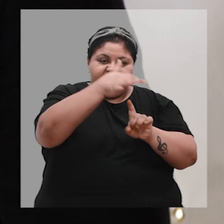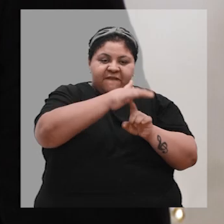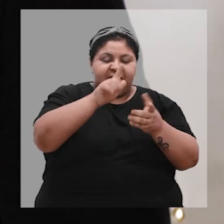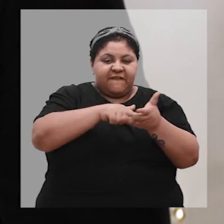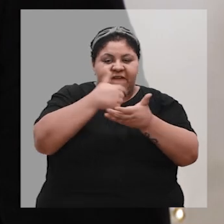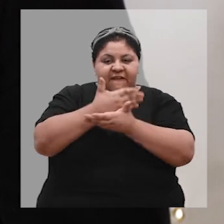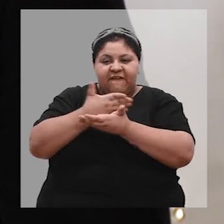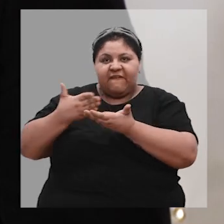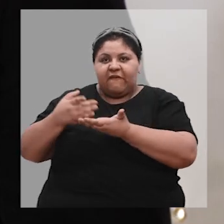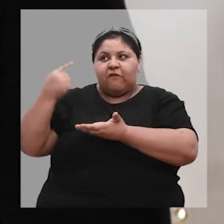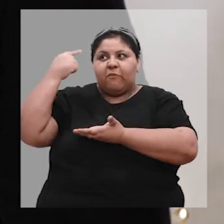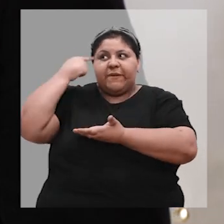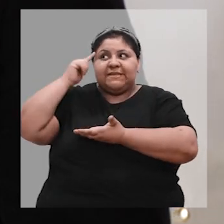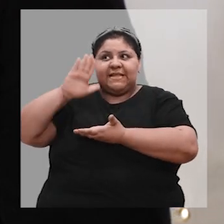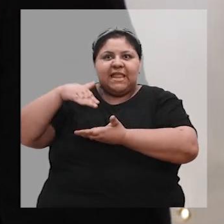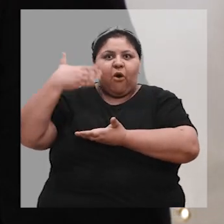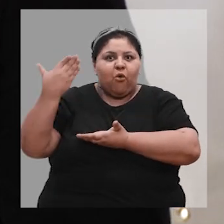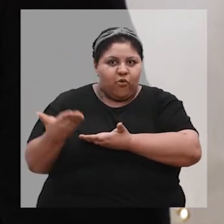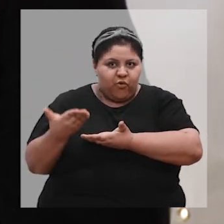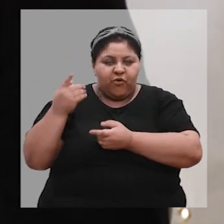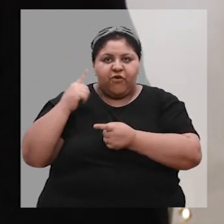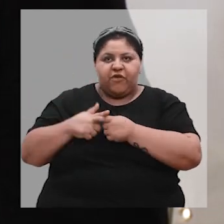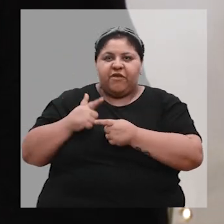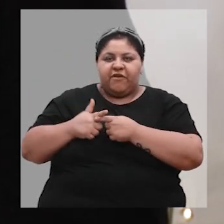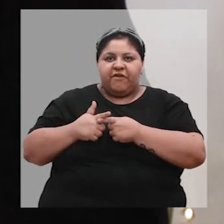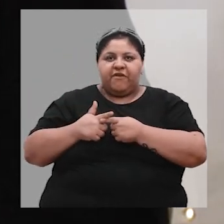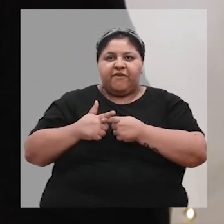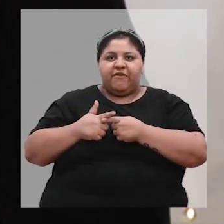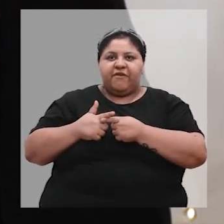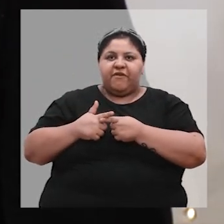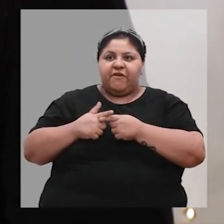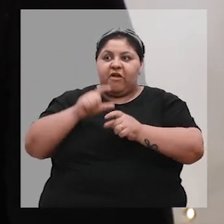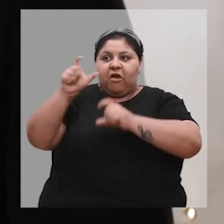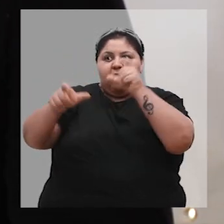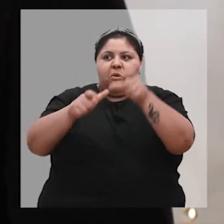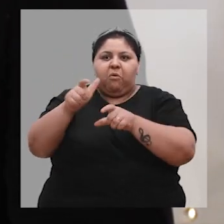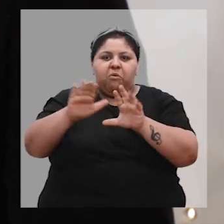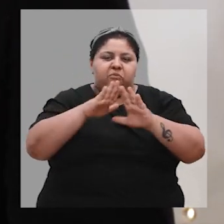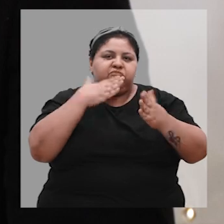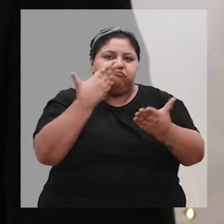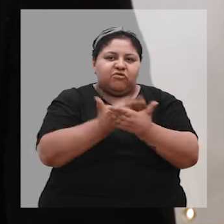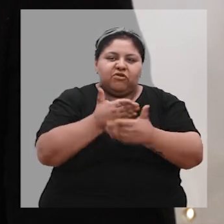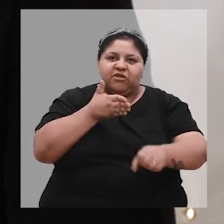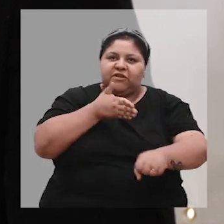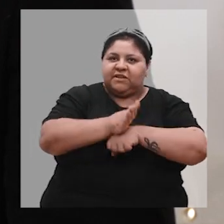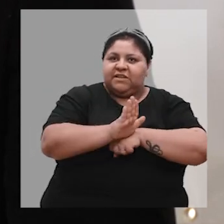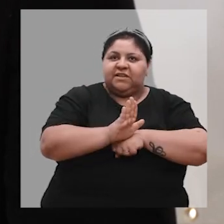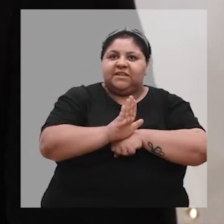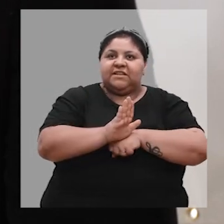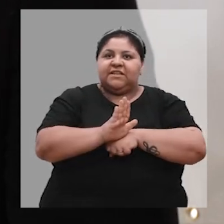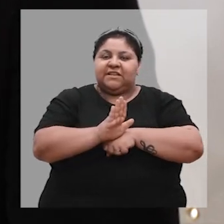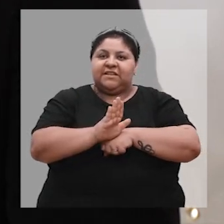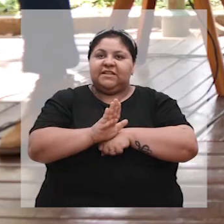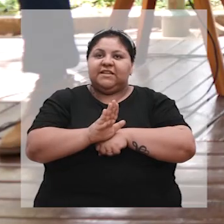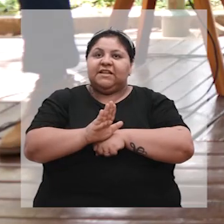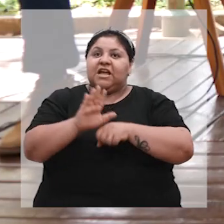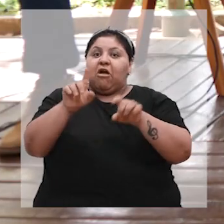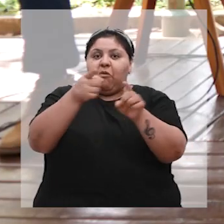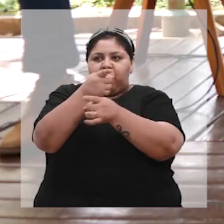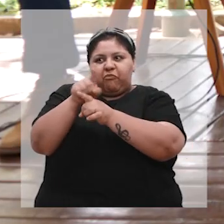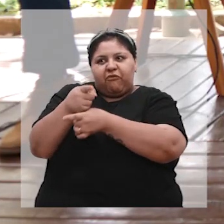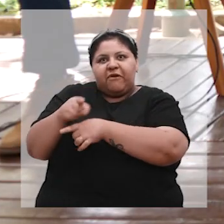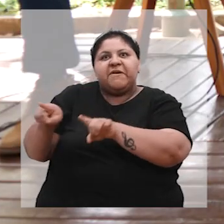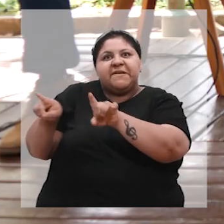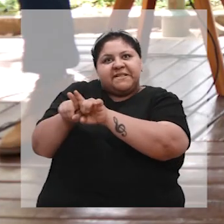gente já começa a pensar na outra. Porque tem os públicos de escolas envolvidos. Hoje a gente está aqui com a banda, né, de uma